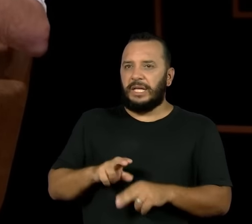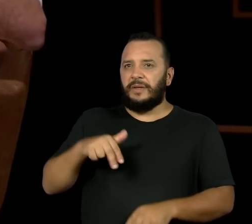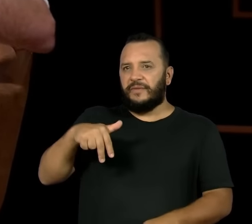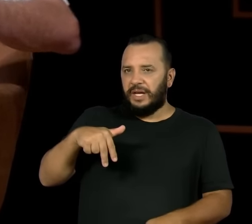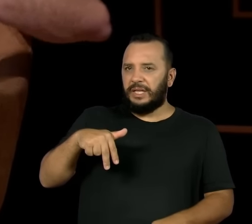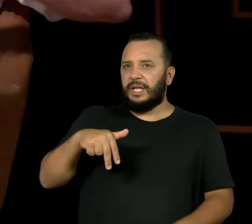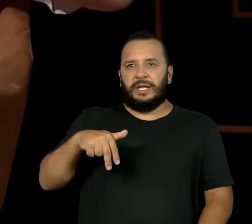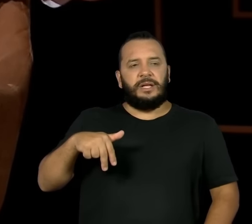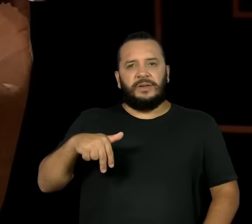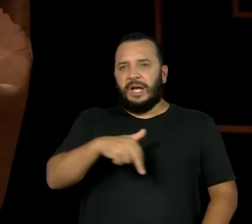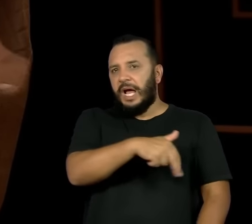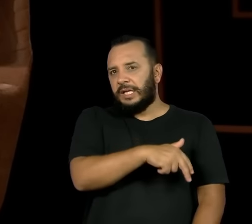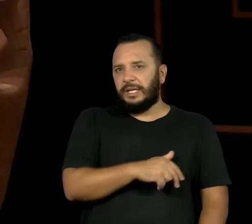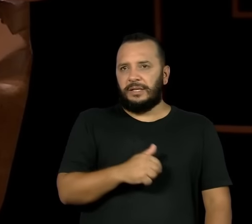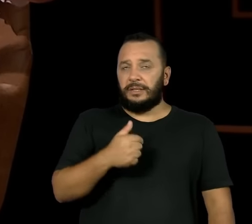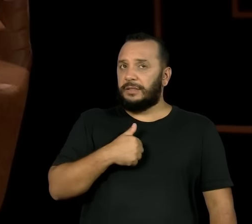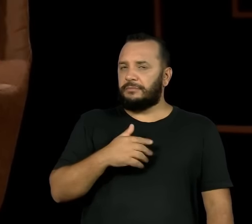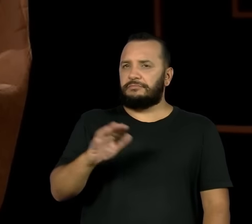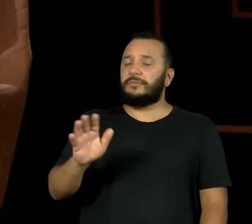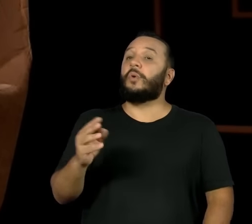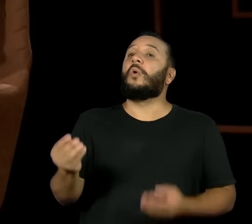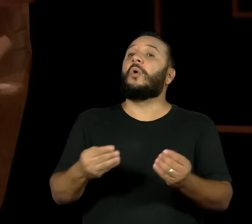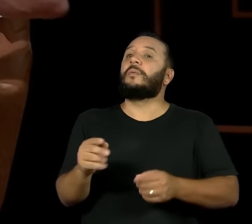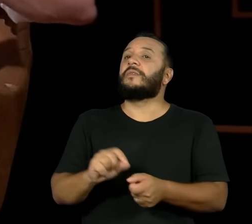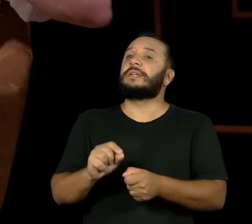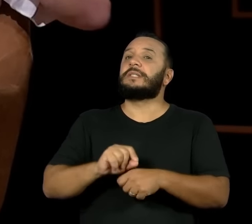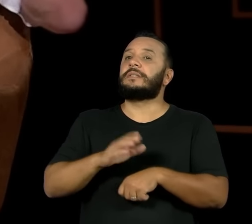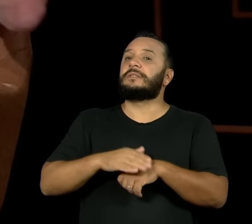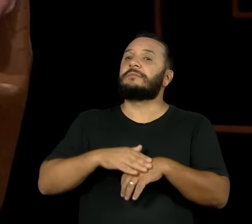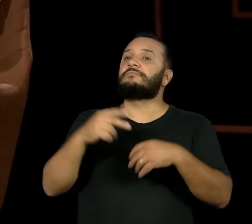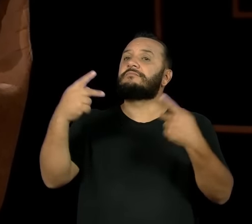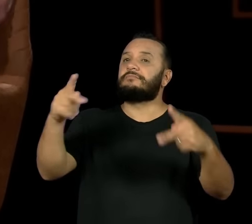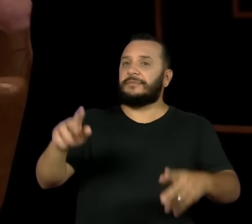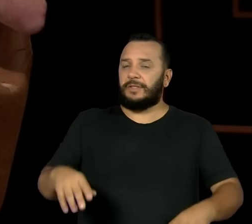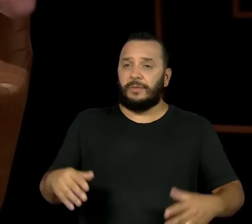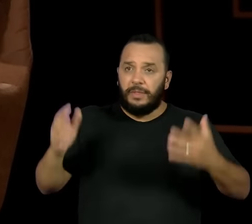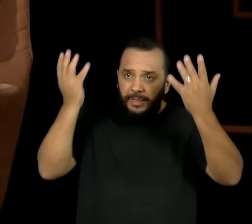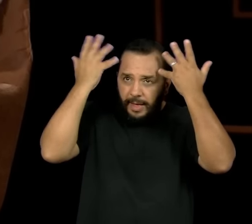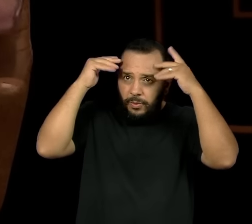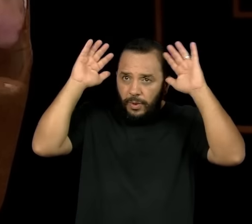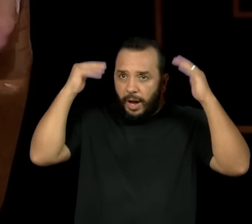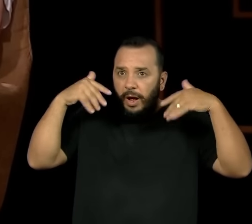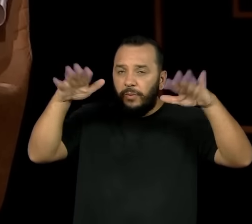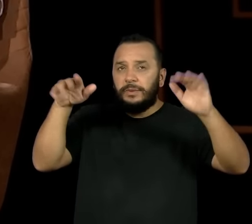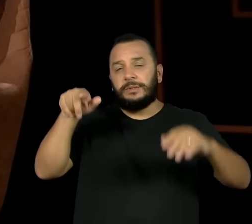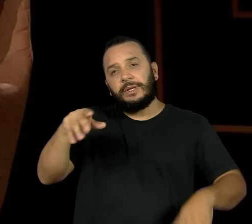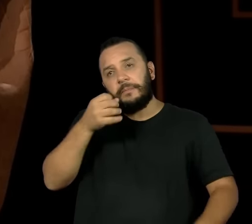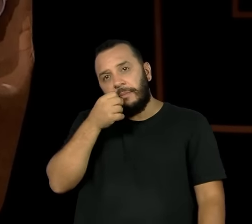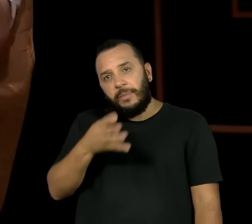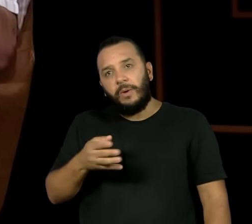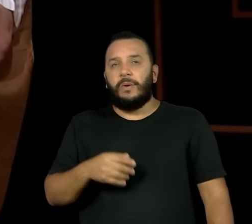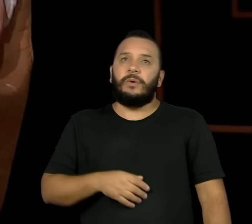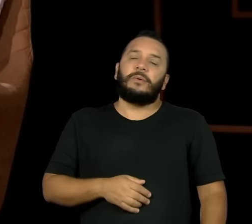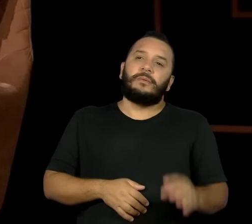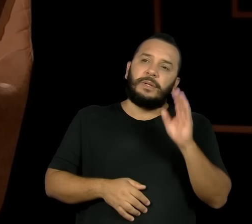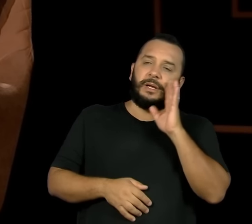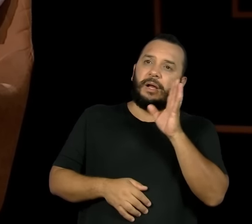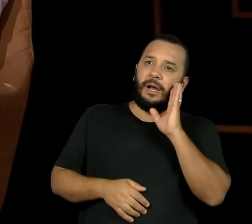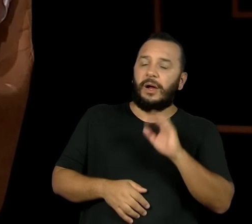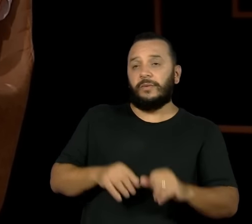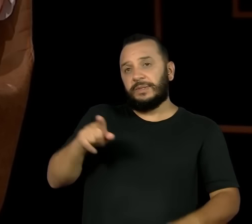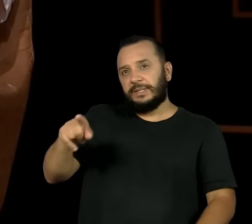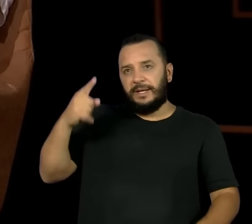sei o que tipo assim como é que vocês fariam sabe isso é bom isso é legal não sei o quê